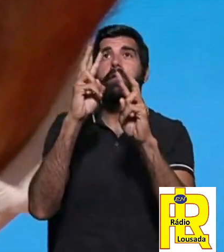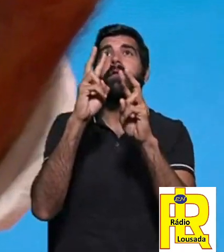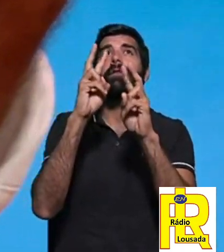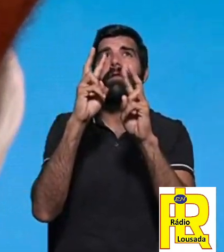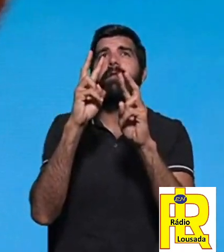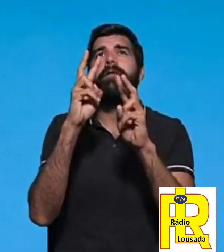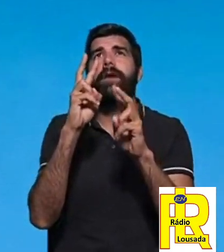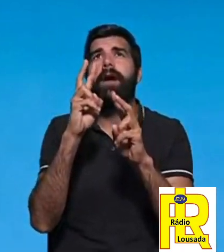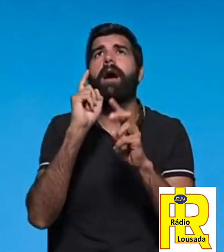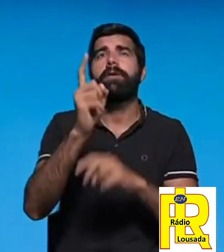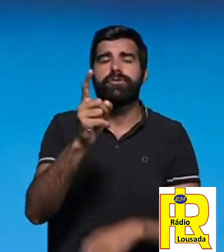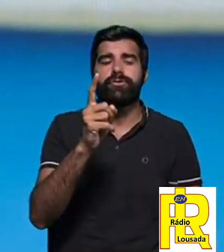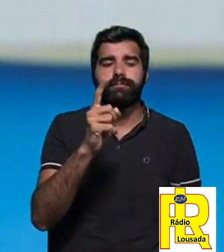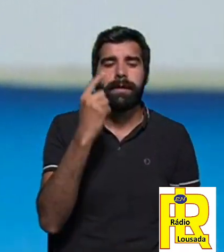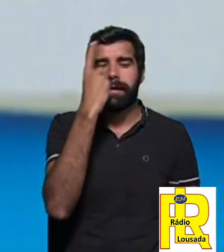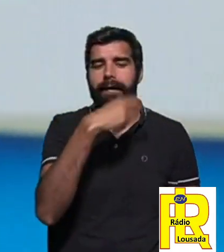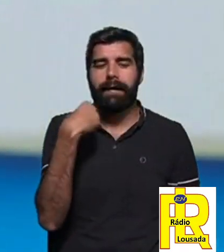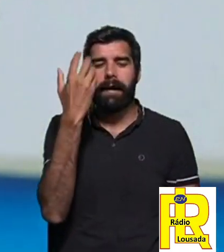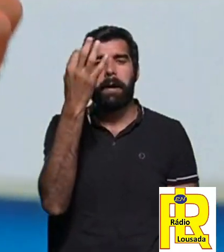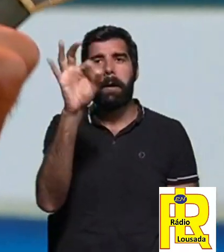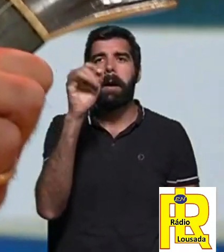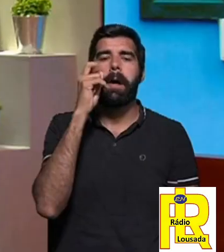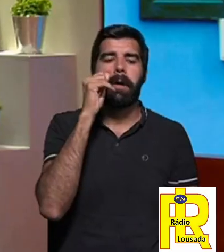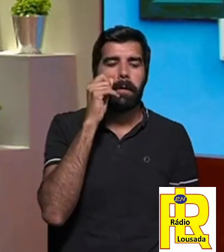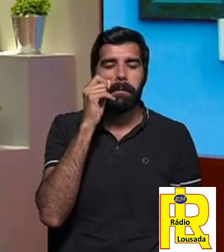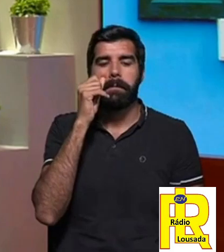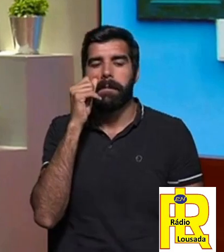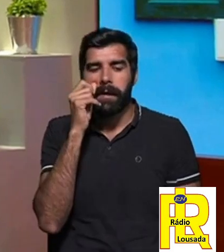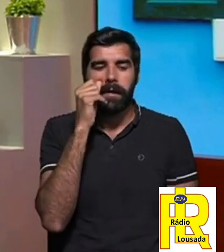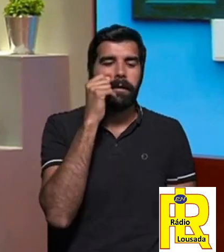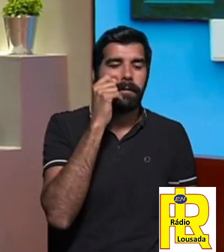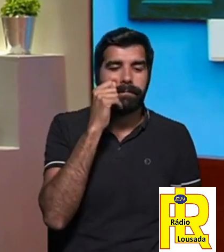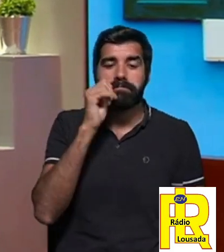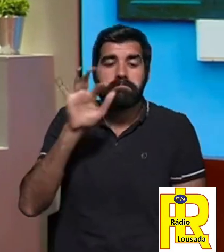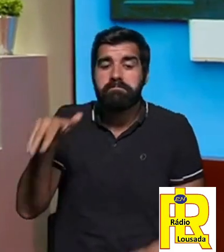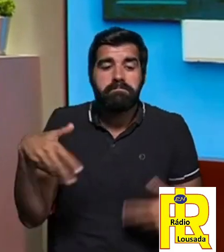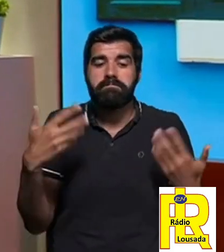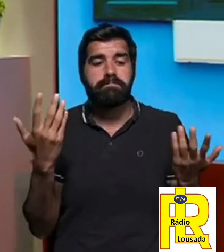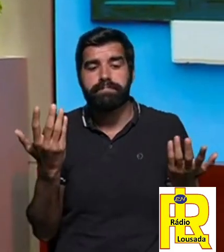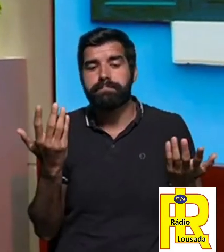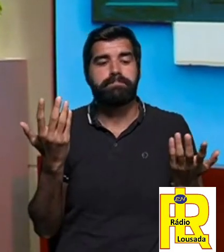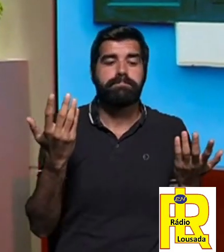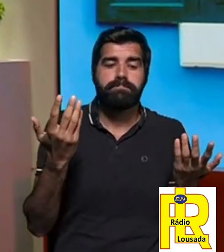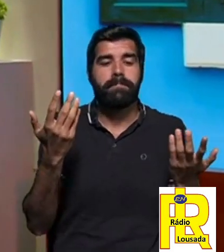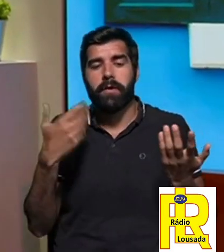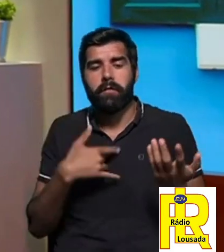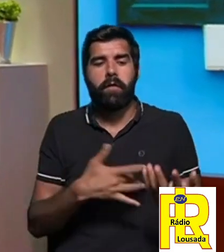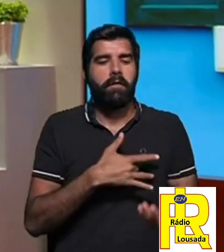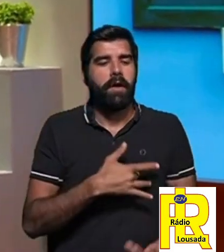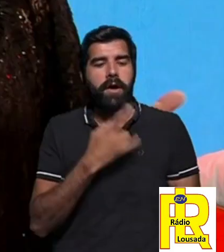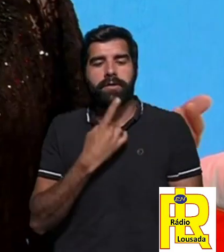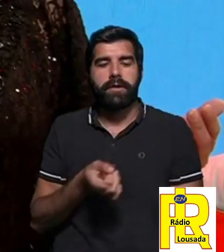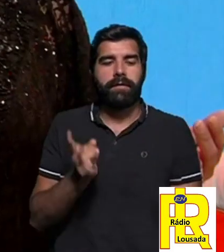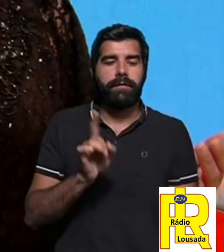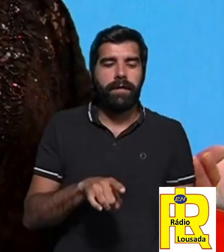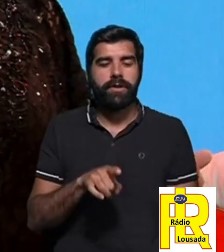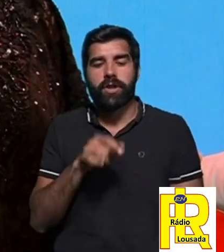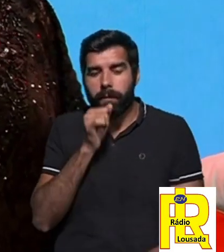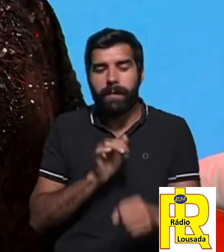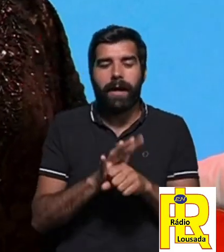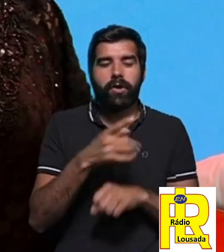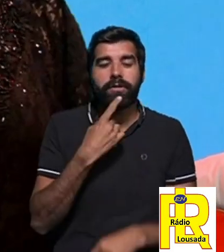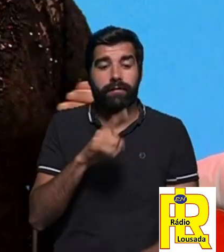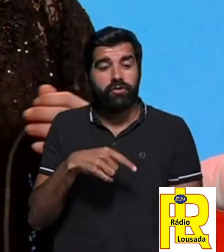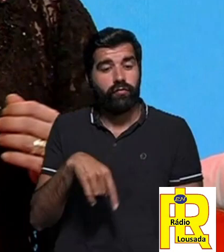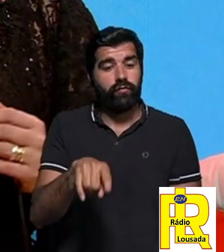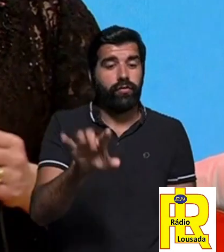do vapor, vi a cara de um francês. E seja lá como for, eu vou ao mar outra vez. Eu fui ao mar outra